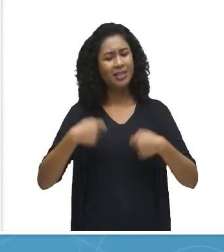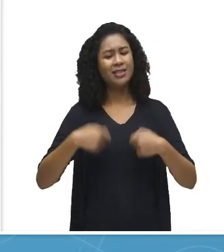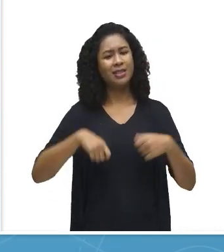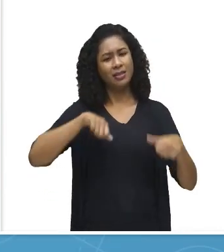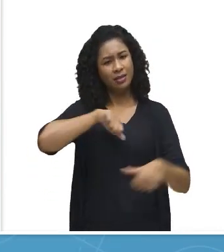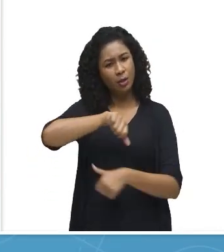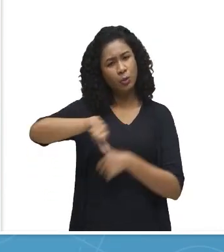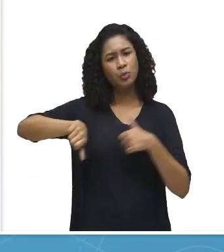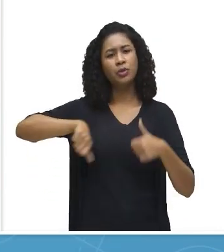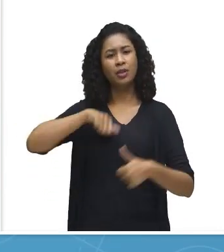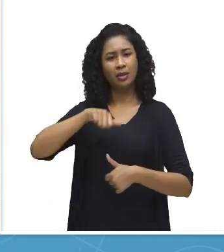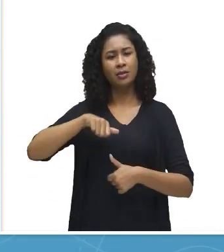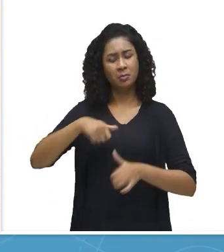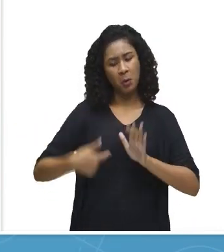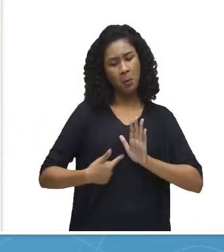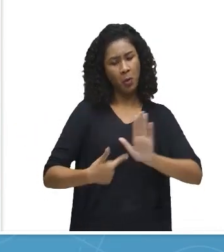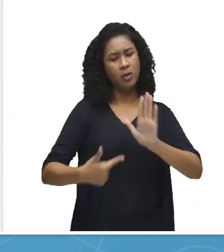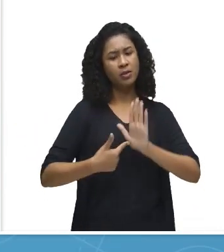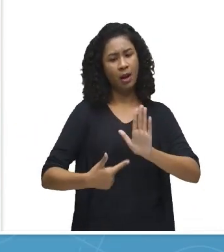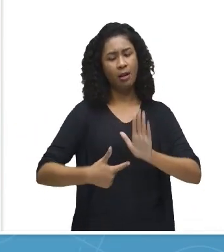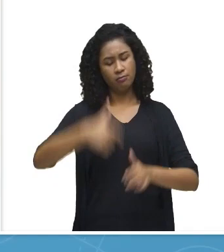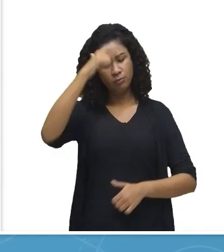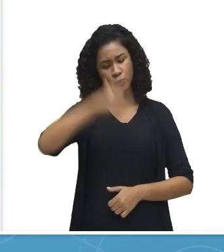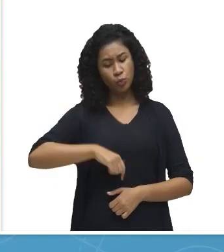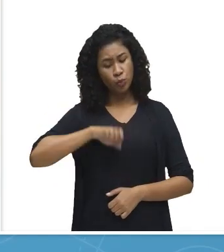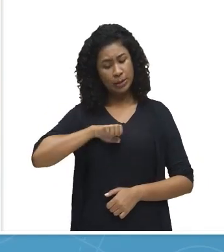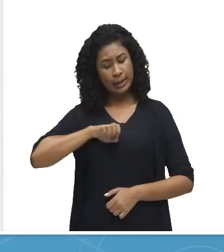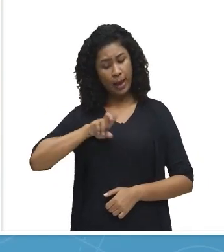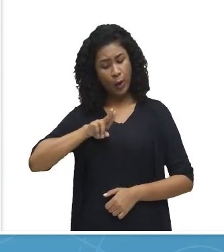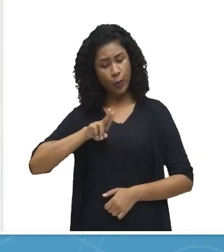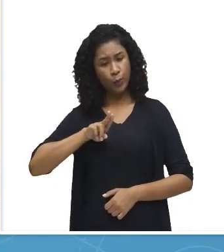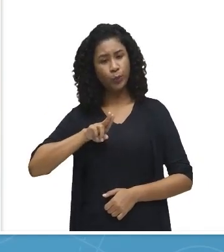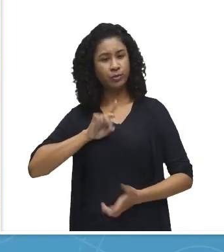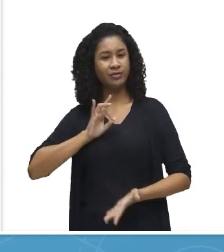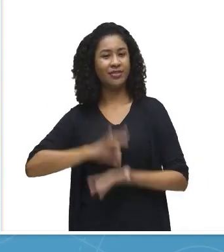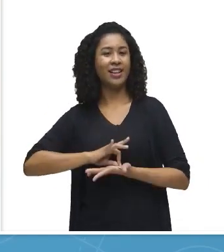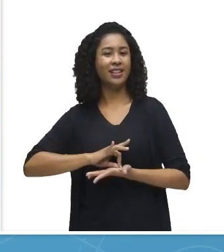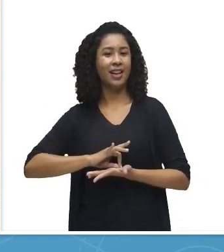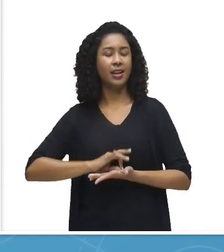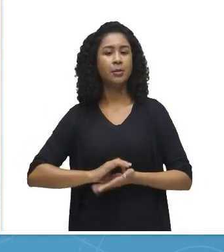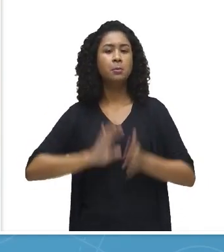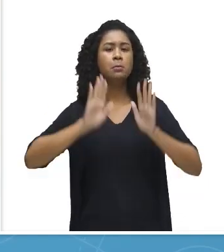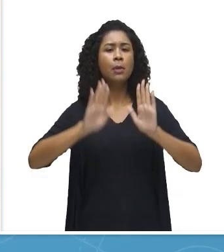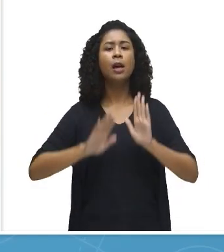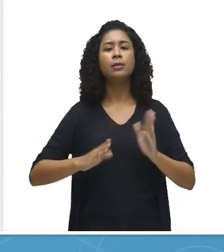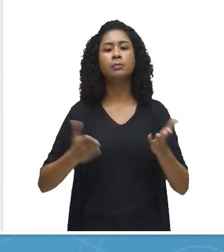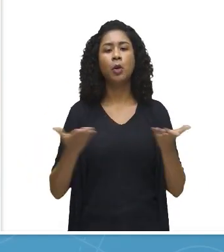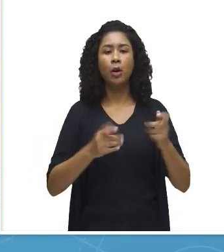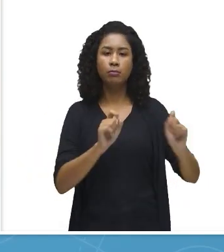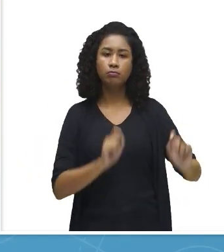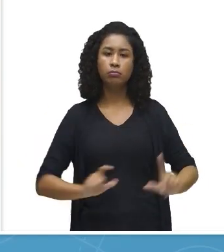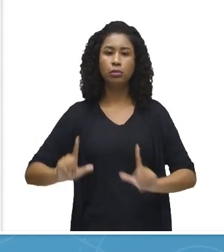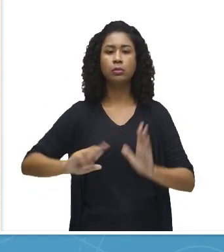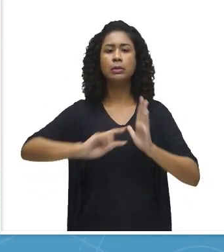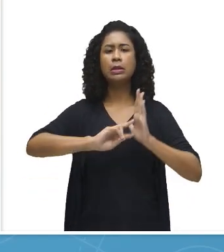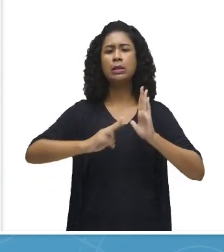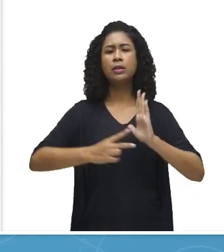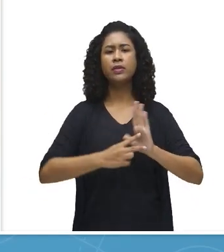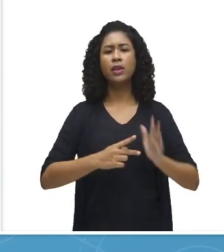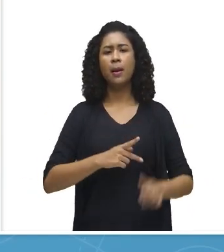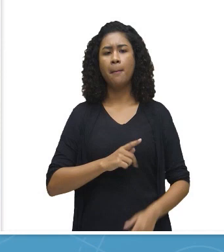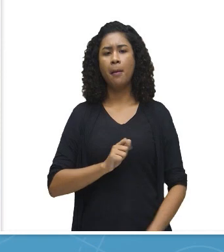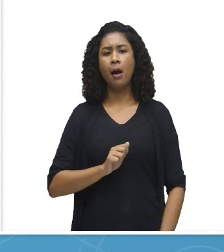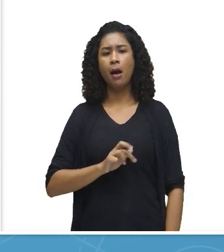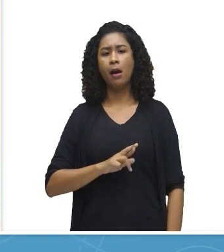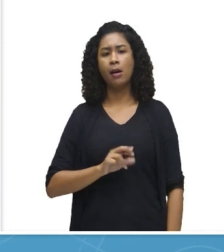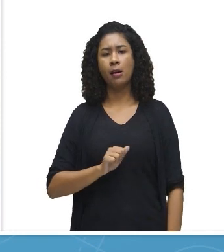agora em relação a esse tema. O que significa paradigma? Vamos lá, primeira cartela, por gentileza. Bem,